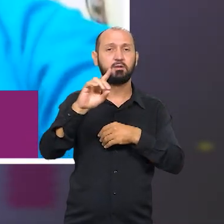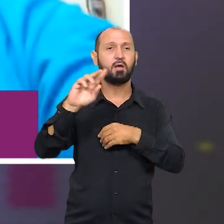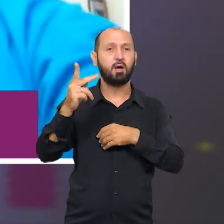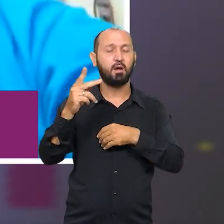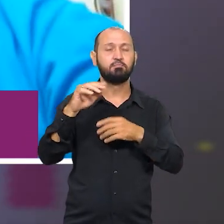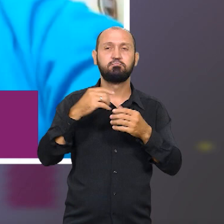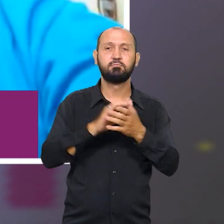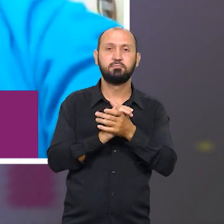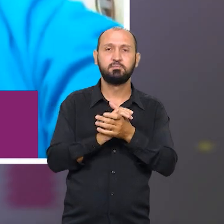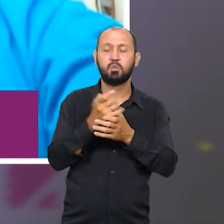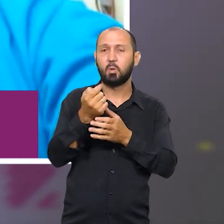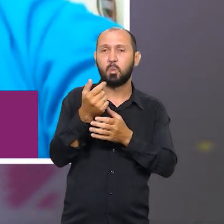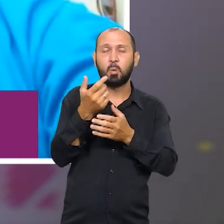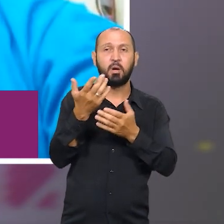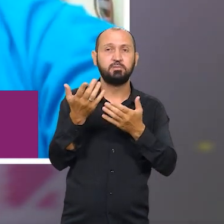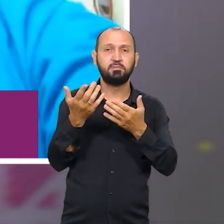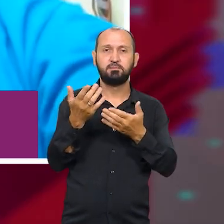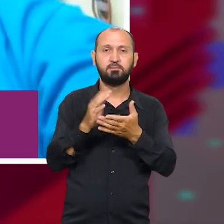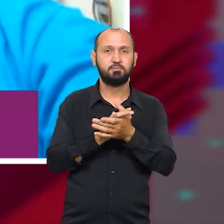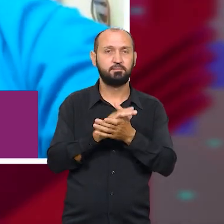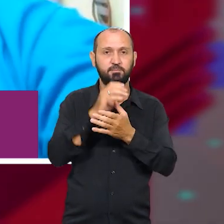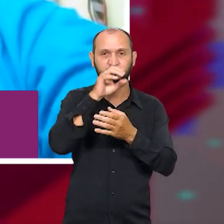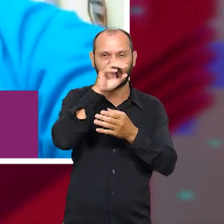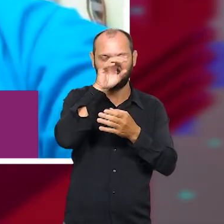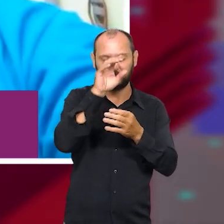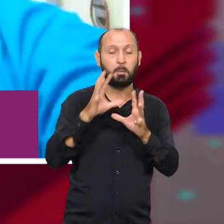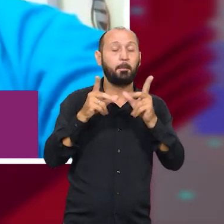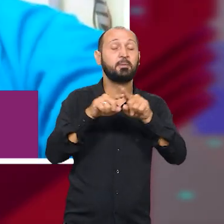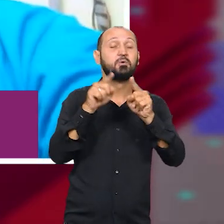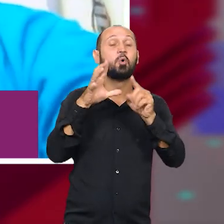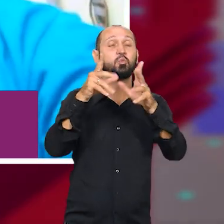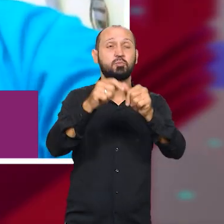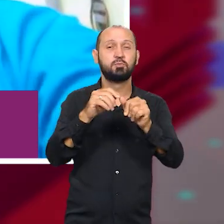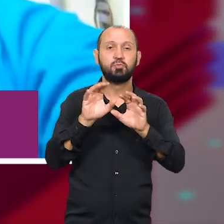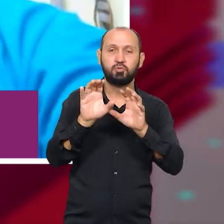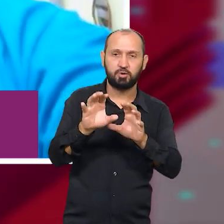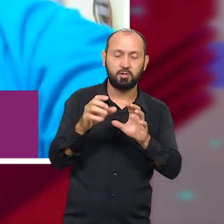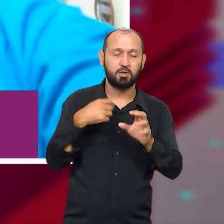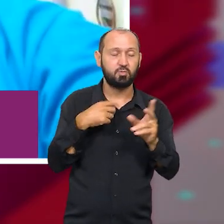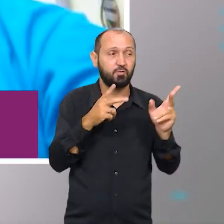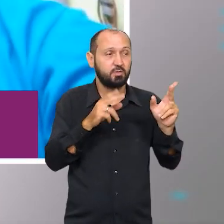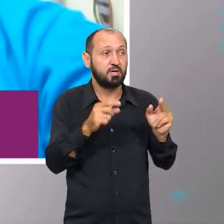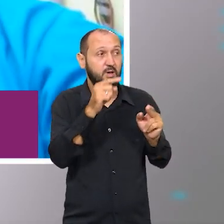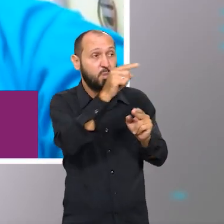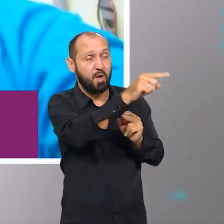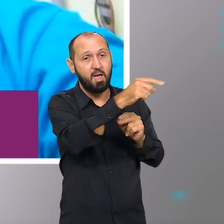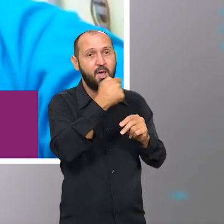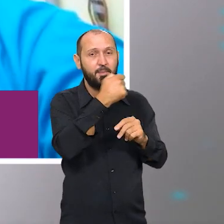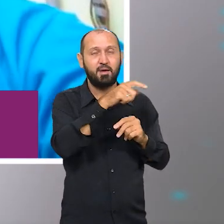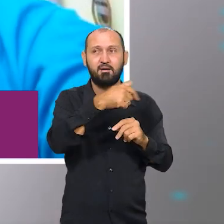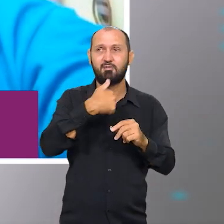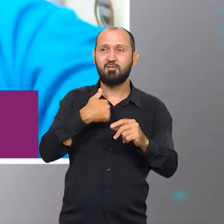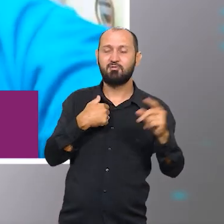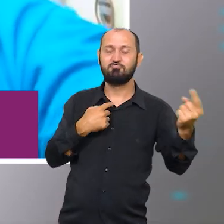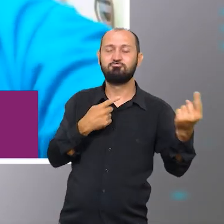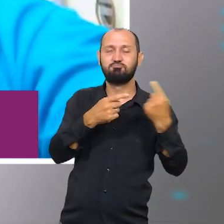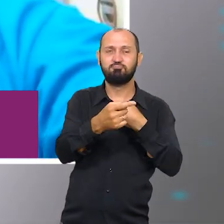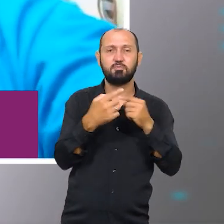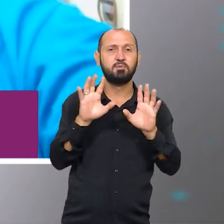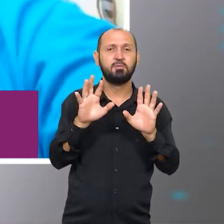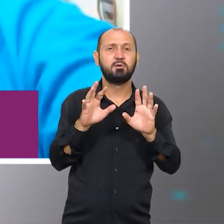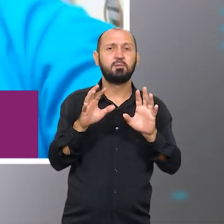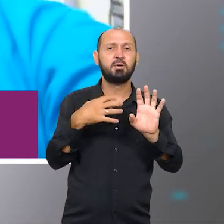né? Mas todo mundo tem uma forma. Eu não vou ser igual a Lívia não vai ser igual a mim. A gente olhar um pouquinho com mais empatia para